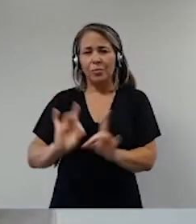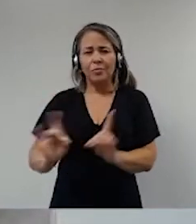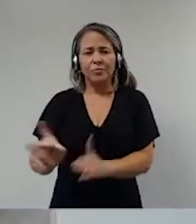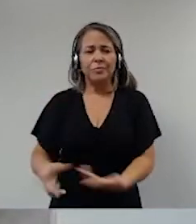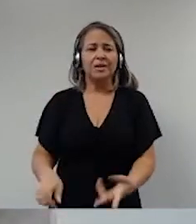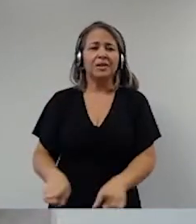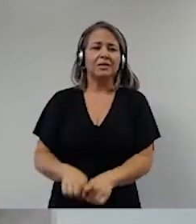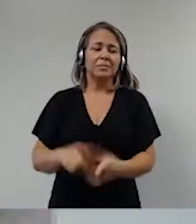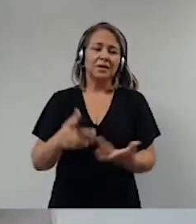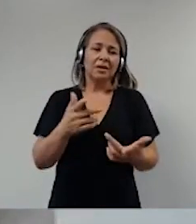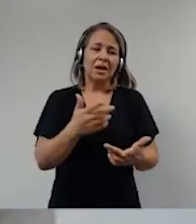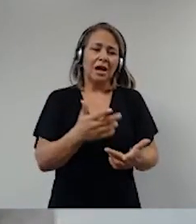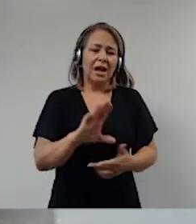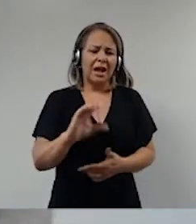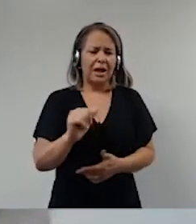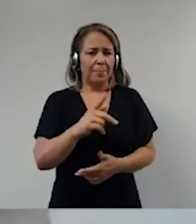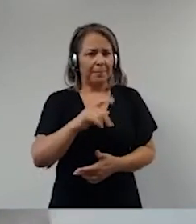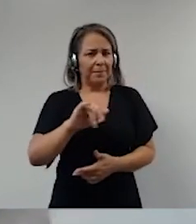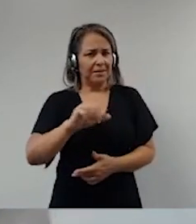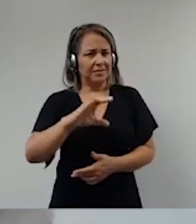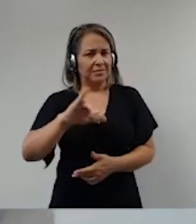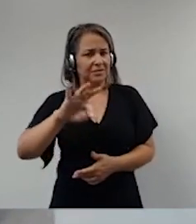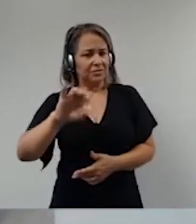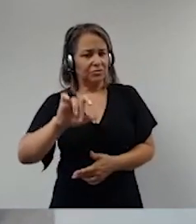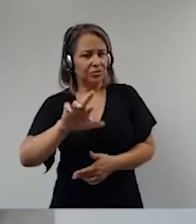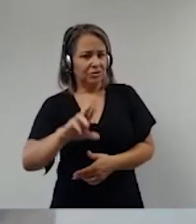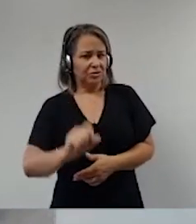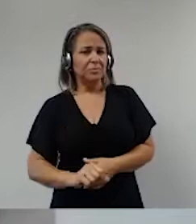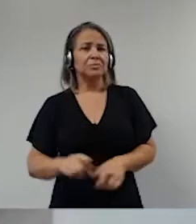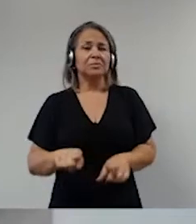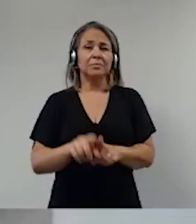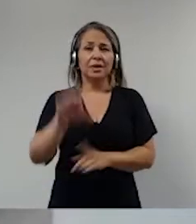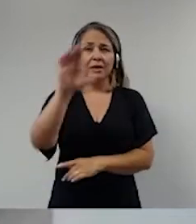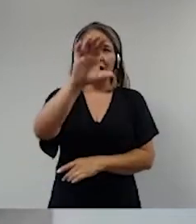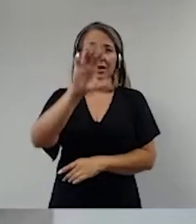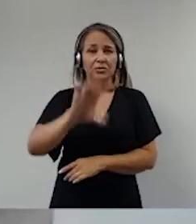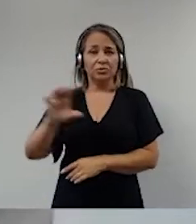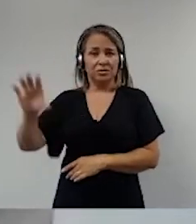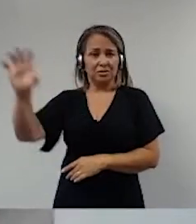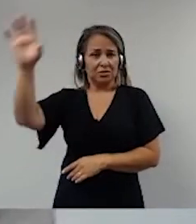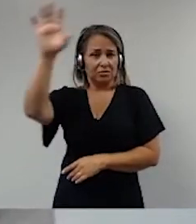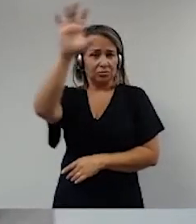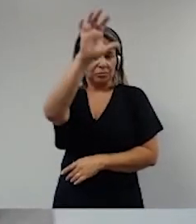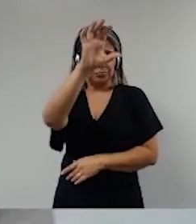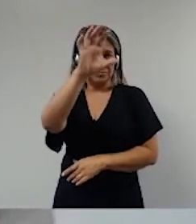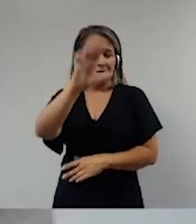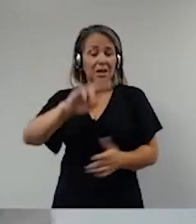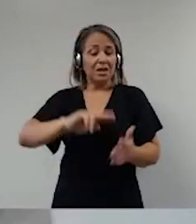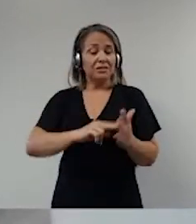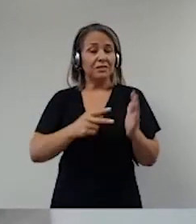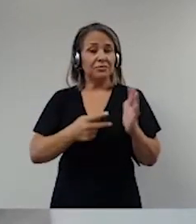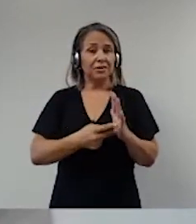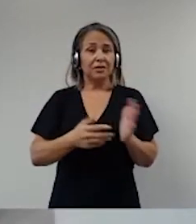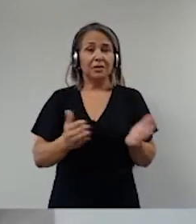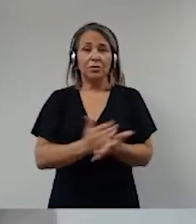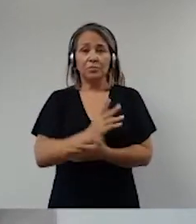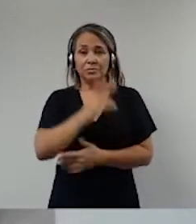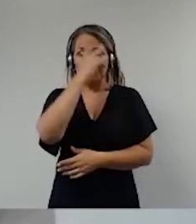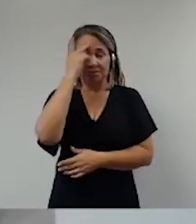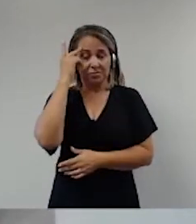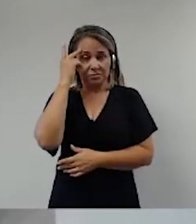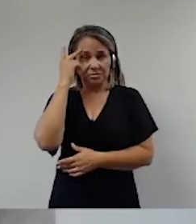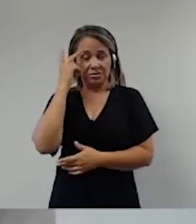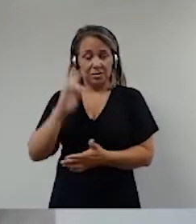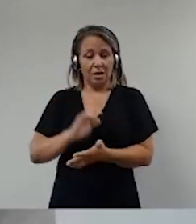do capacitismo, do regionalismo. Isso significa que pessoas vulneráveis, que